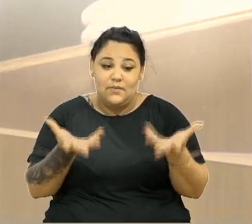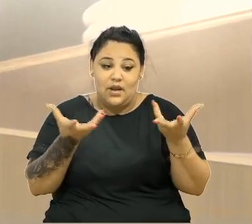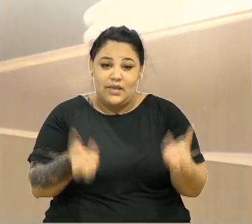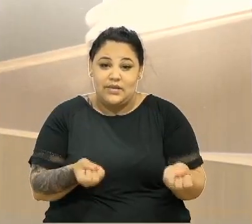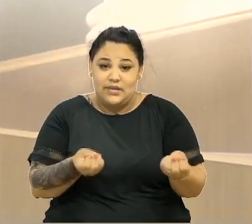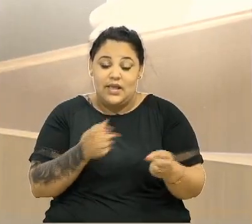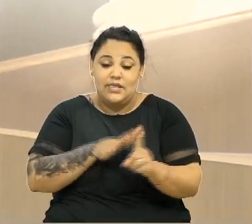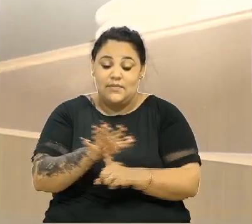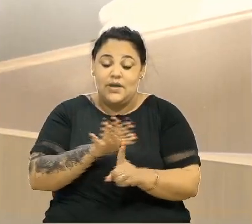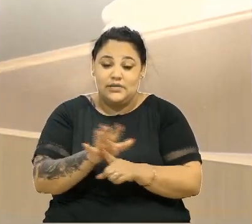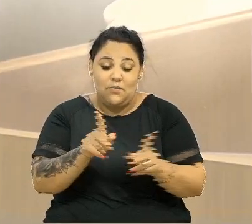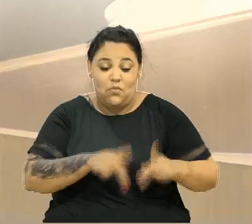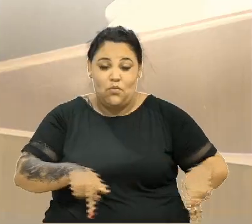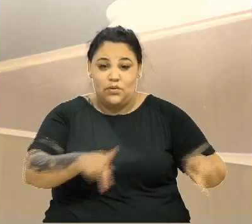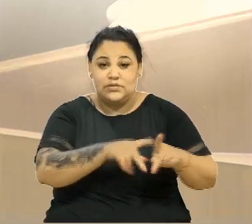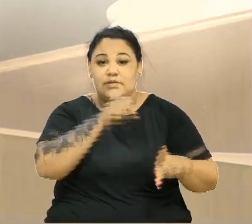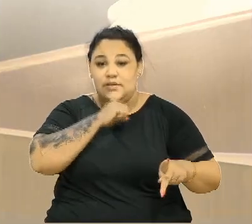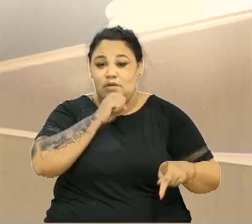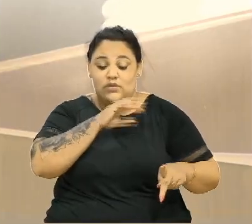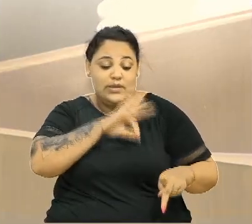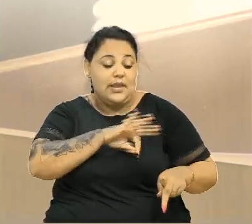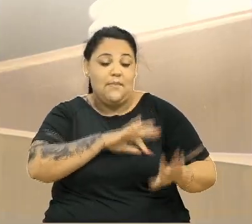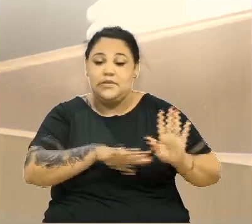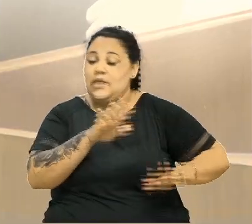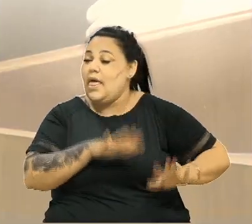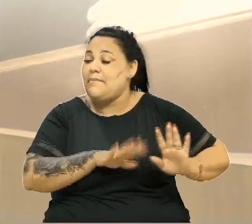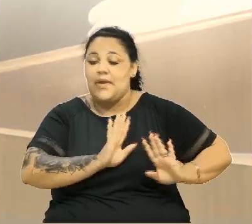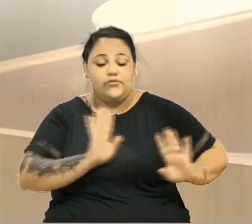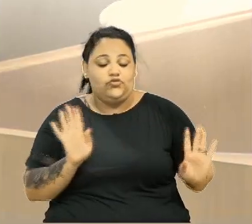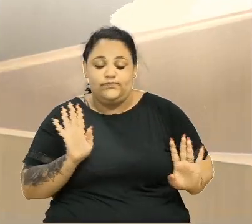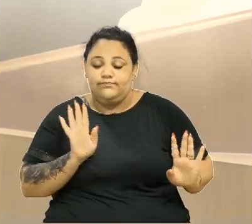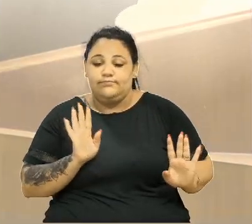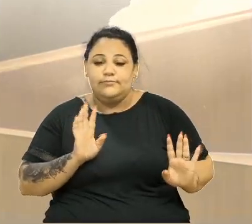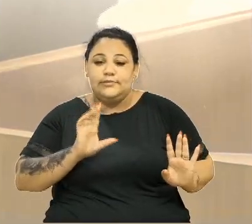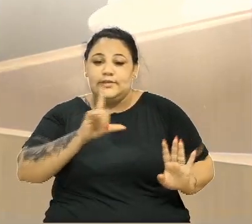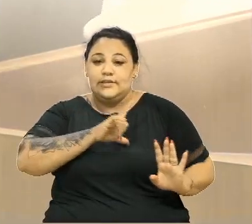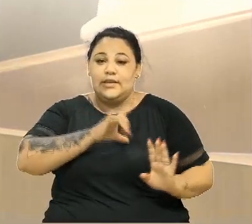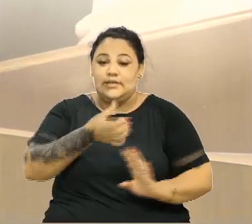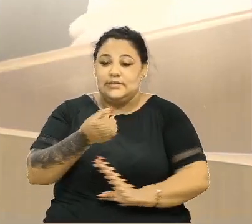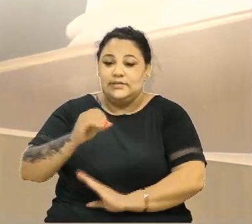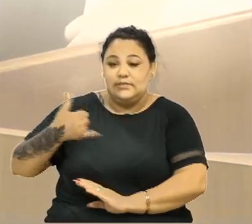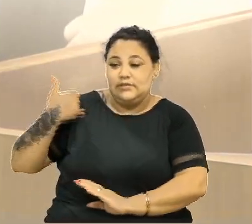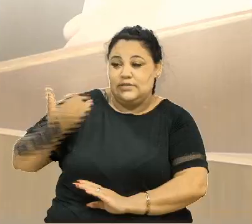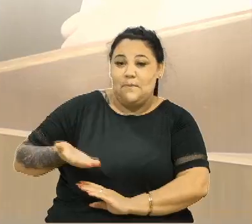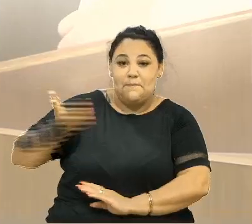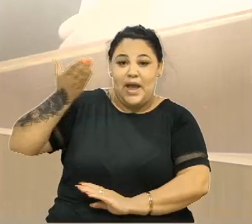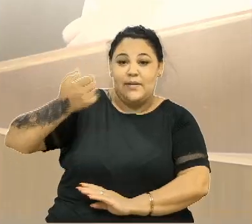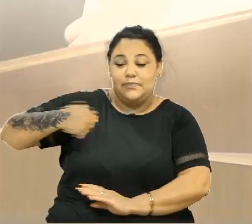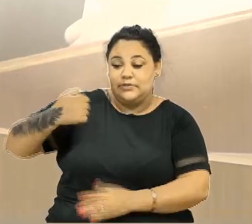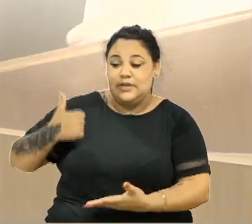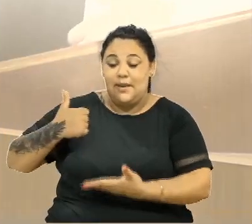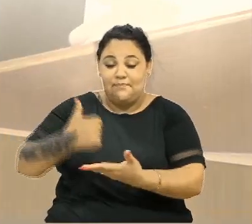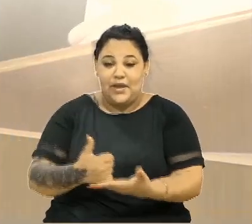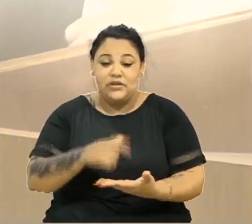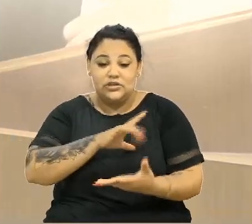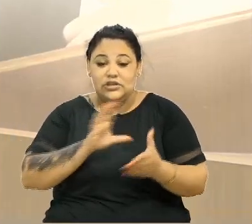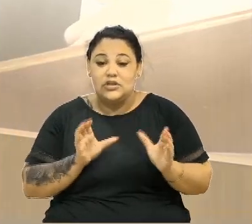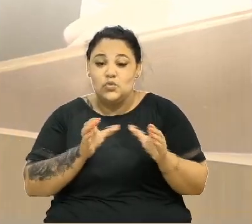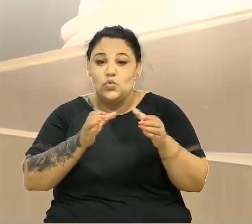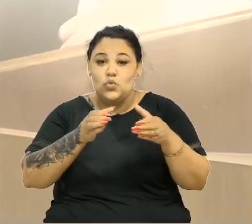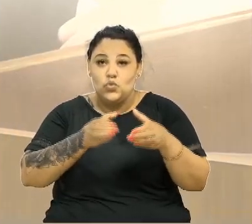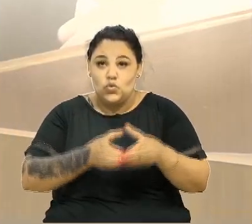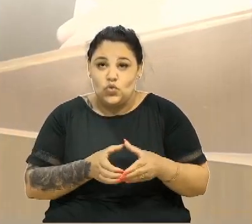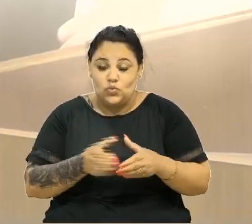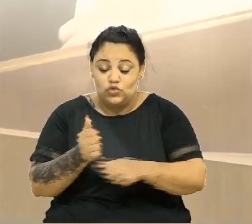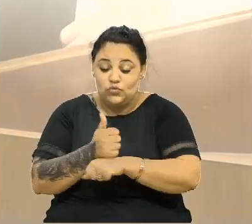idosa, independente da sua renda. Tendo mais de 60 anos e precisa de um apoio, a gente vai estar com uma equipe multidisciplinar